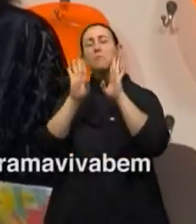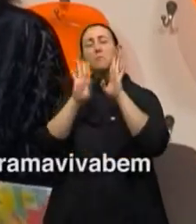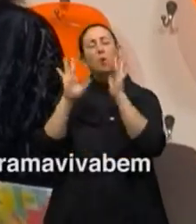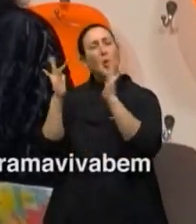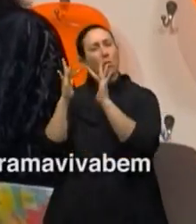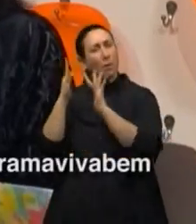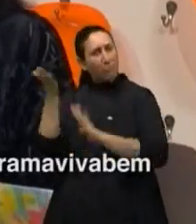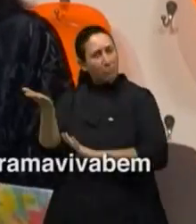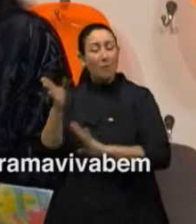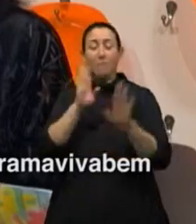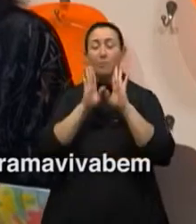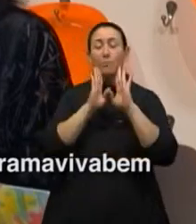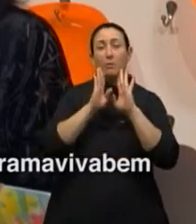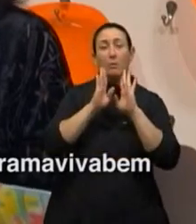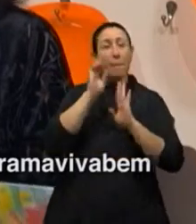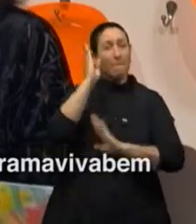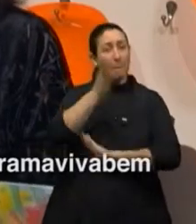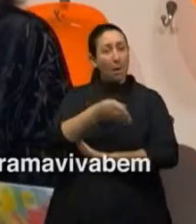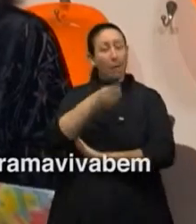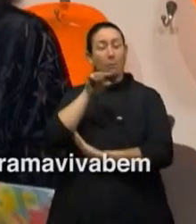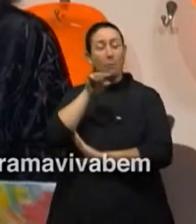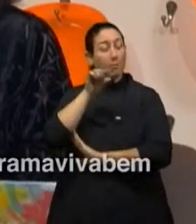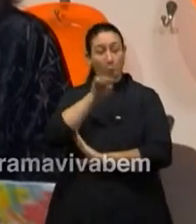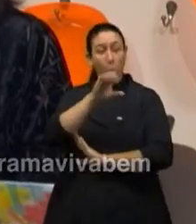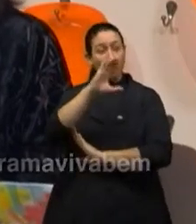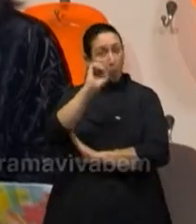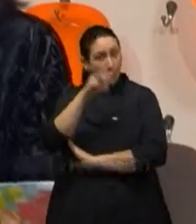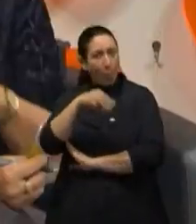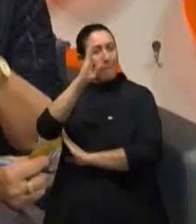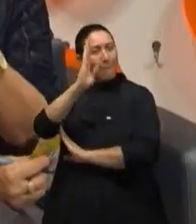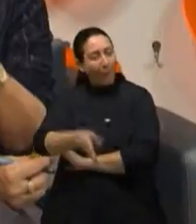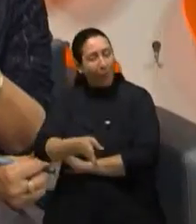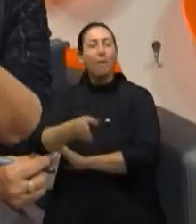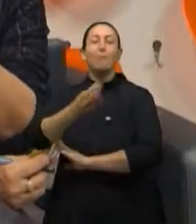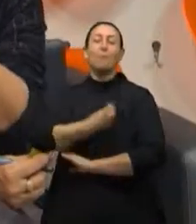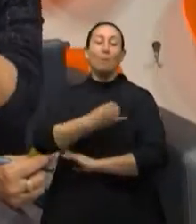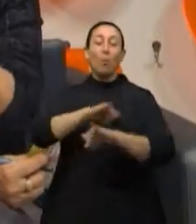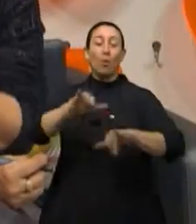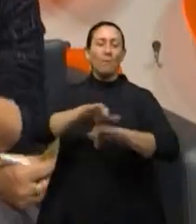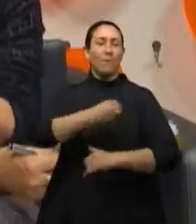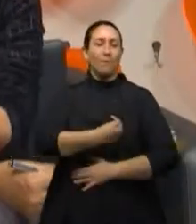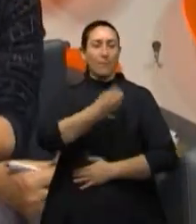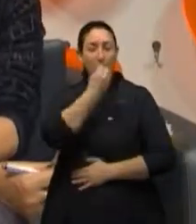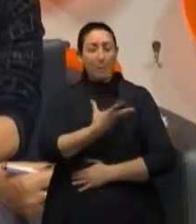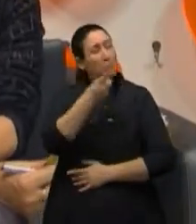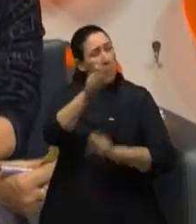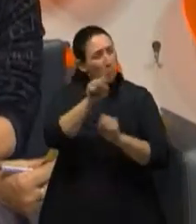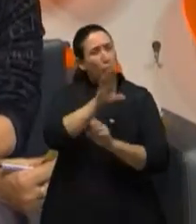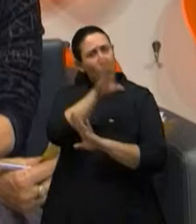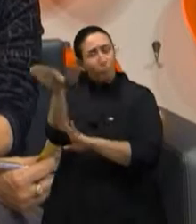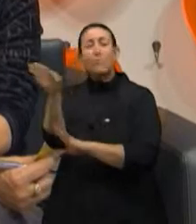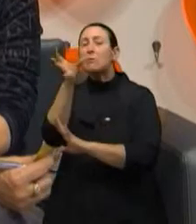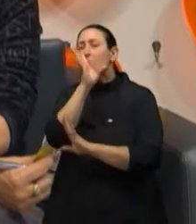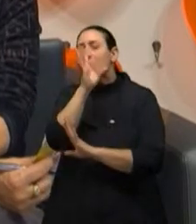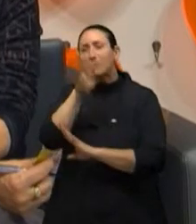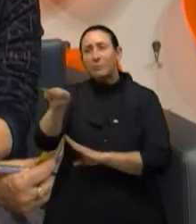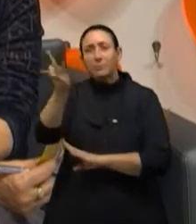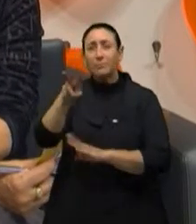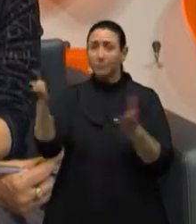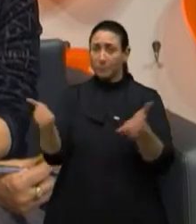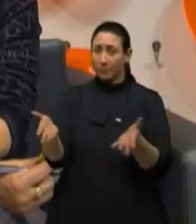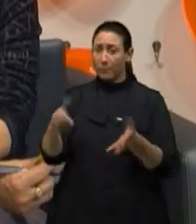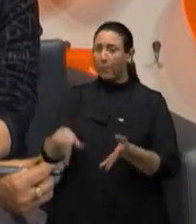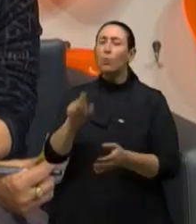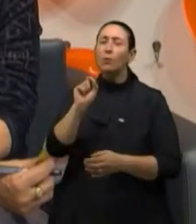facebook.com bar programava bem e nós continuamos aqui no nosso estúdio com o nosso assunto de